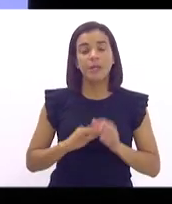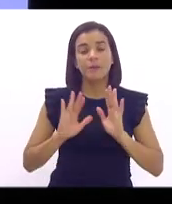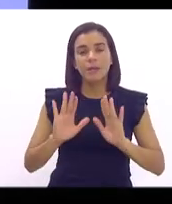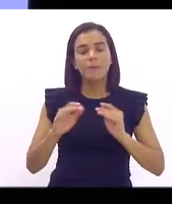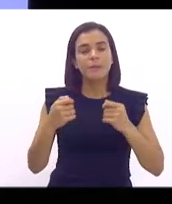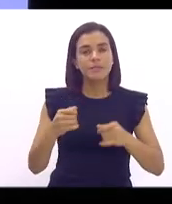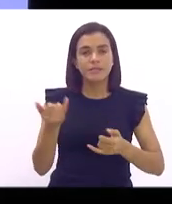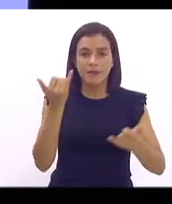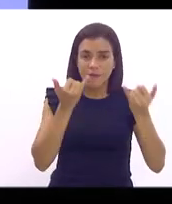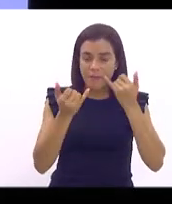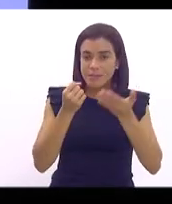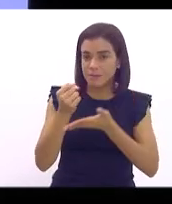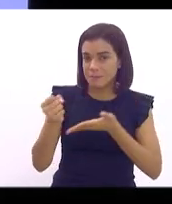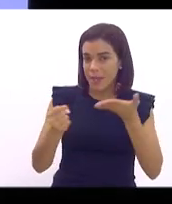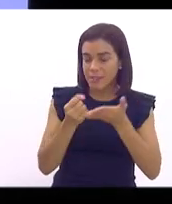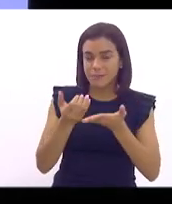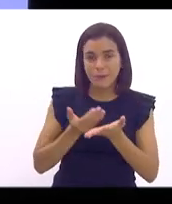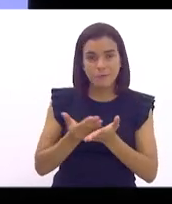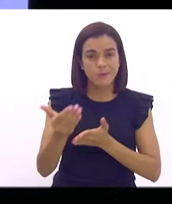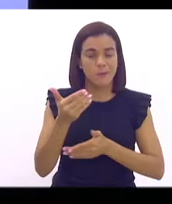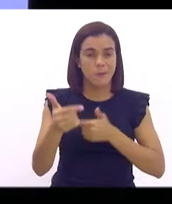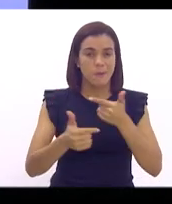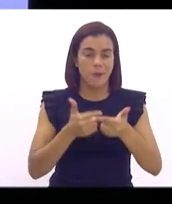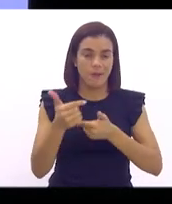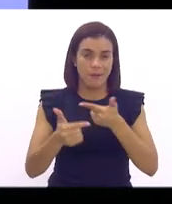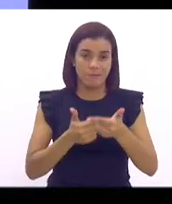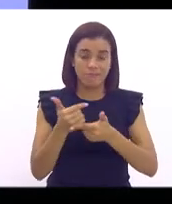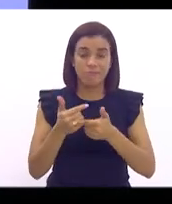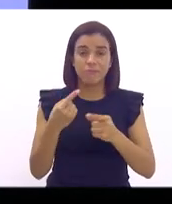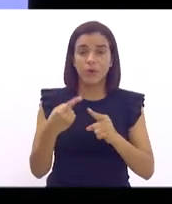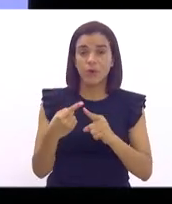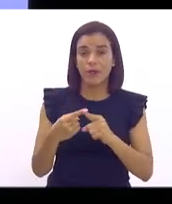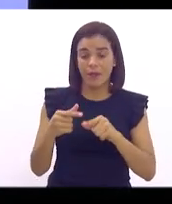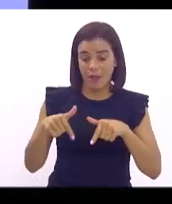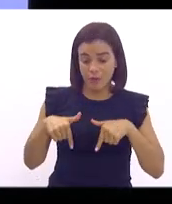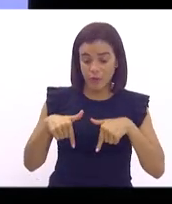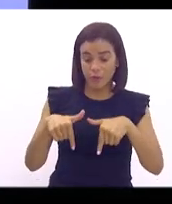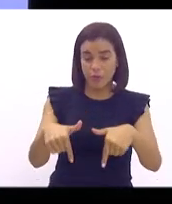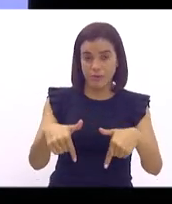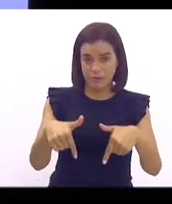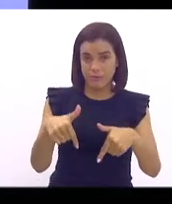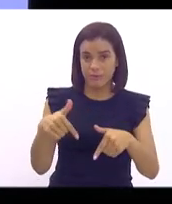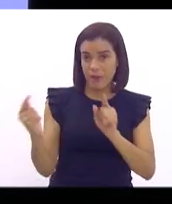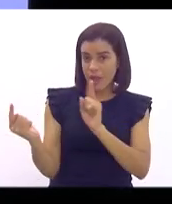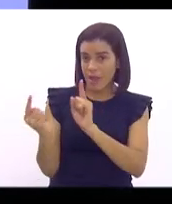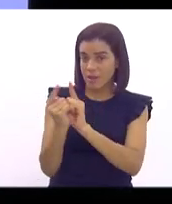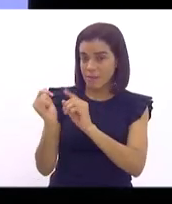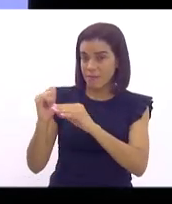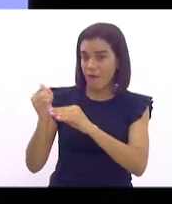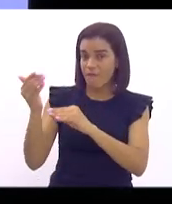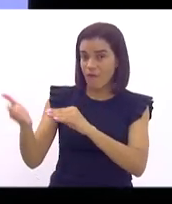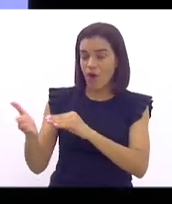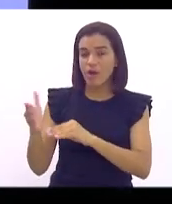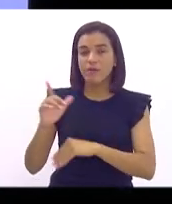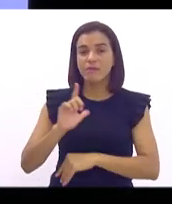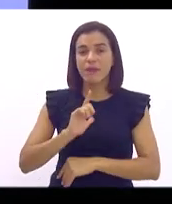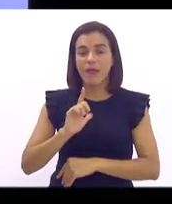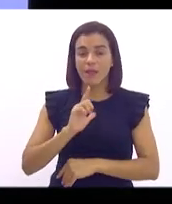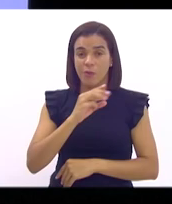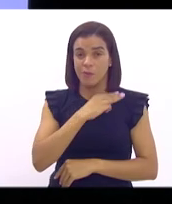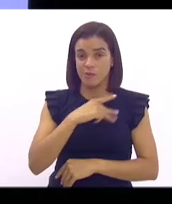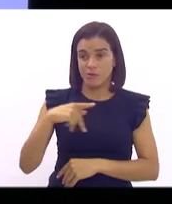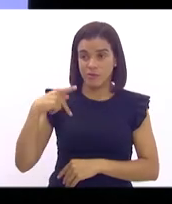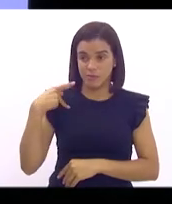precisa de informações básicas para iniciar o atendimento, porque essa atuação com atendimento à demanda externa abre uma porta no Ministério